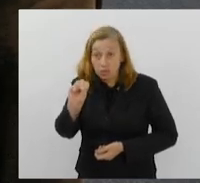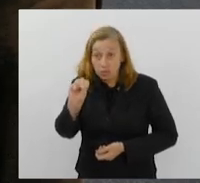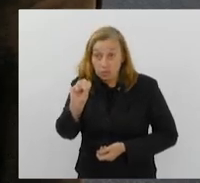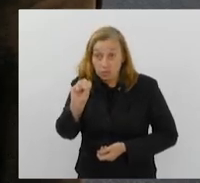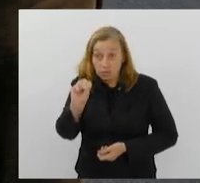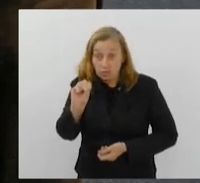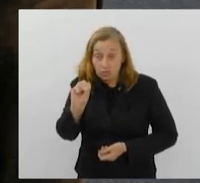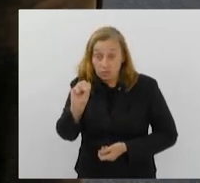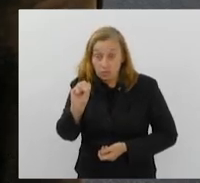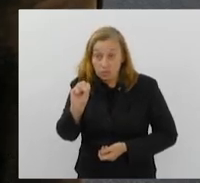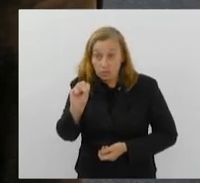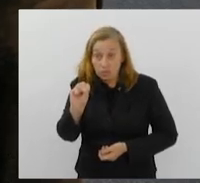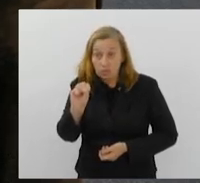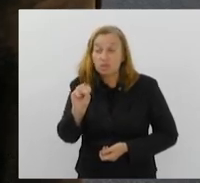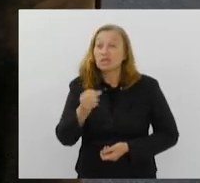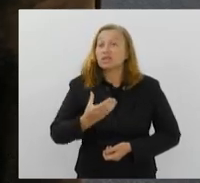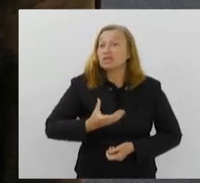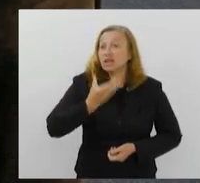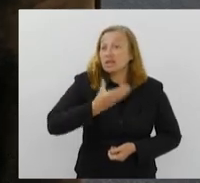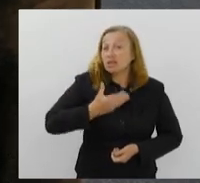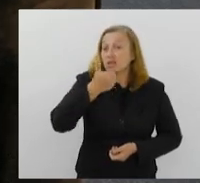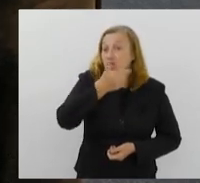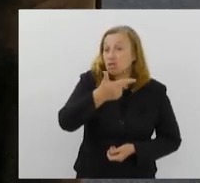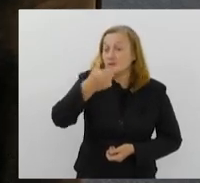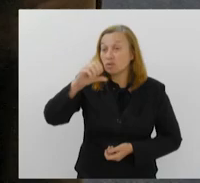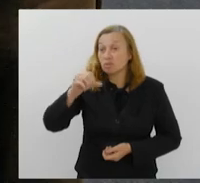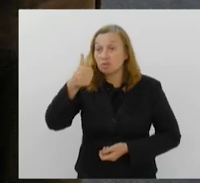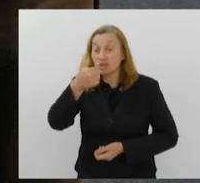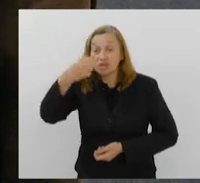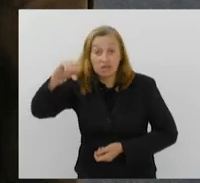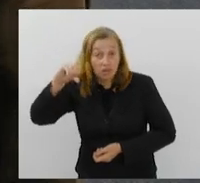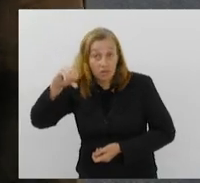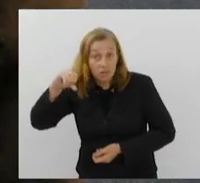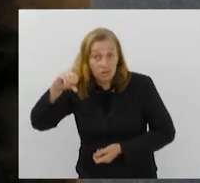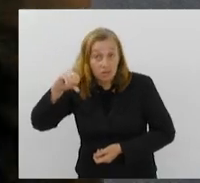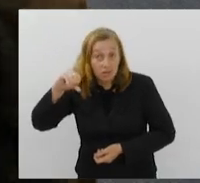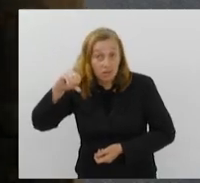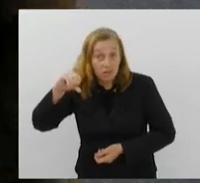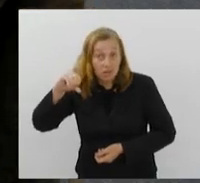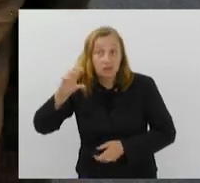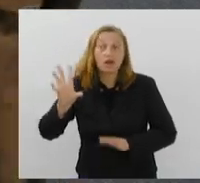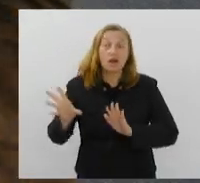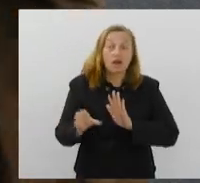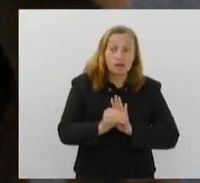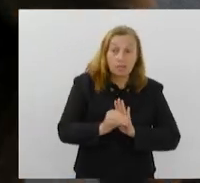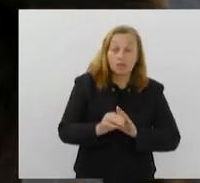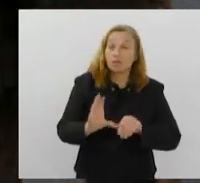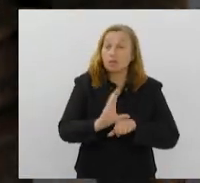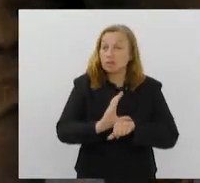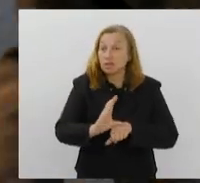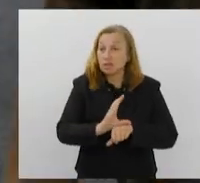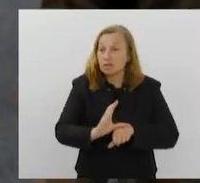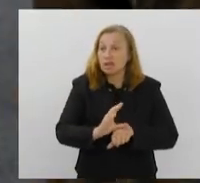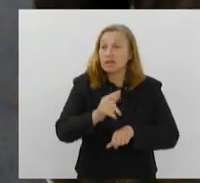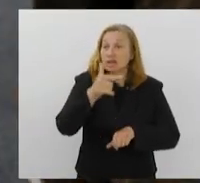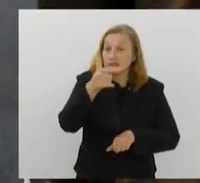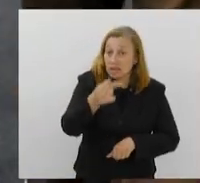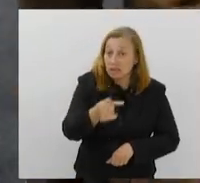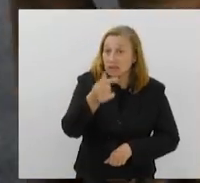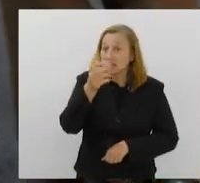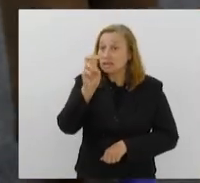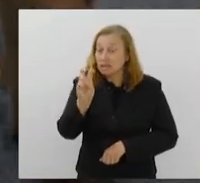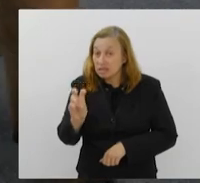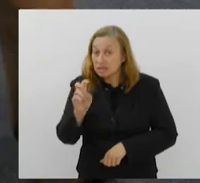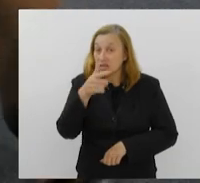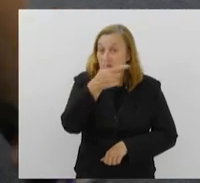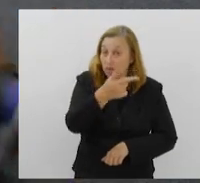18 de dezembro de 2019. É a emenda constitucional 75